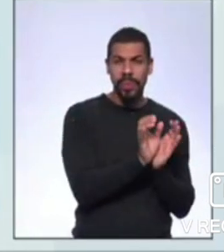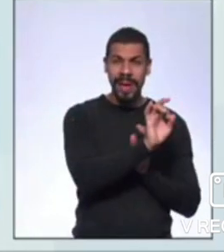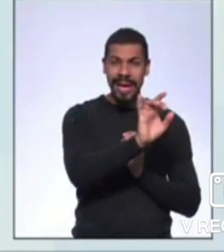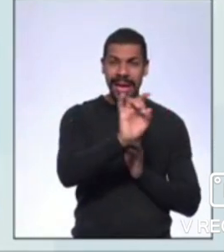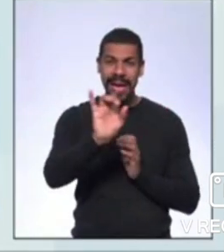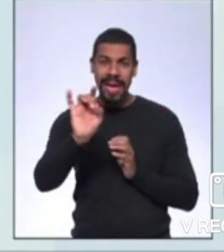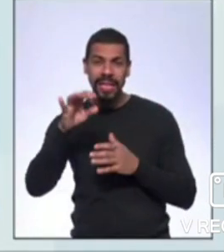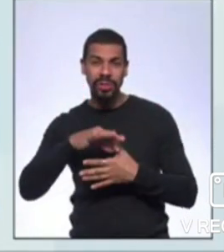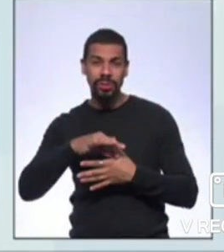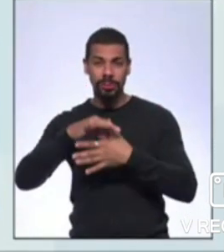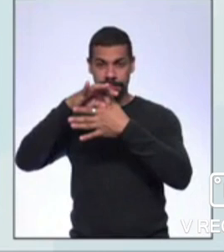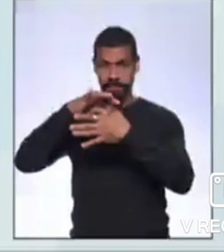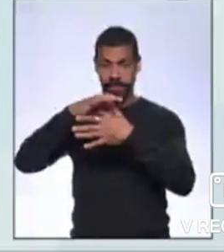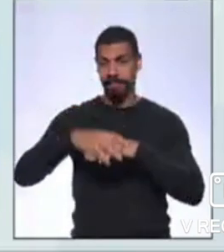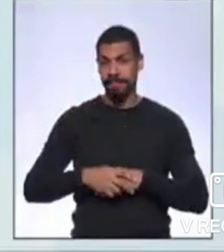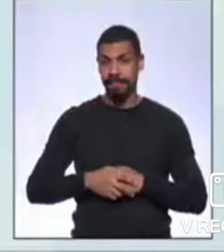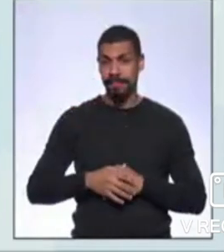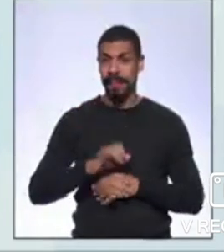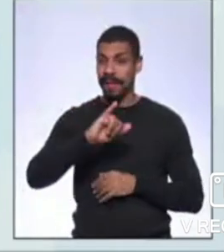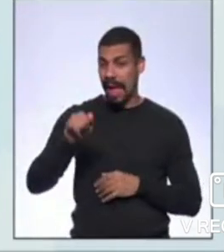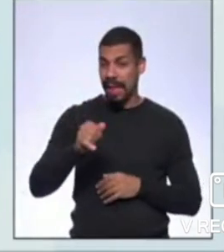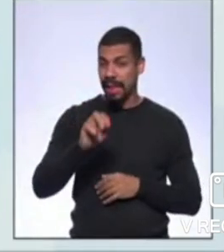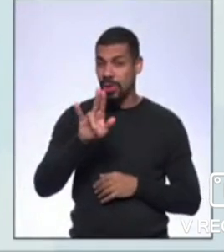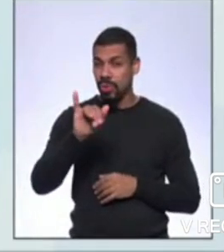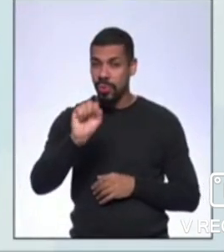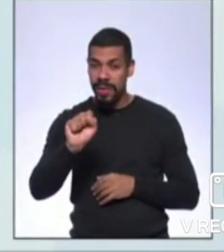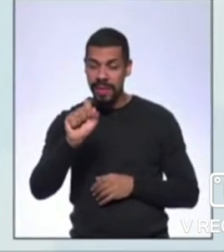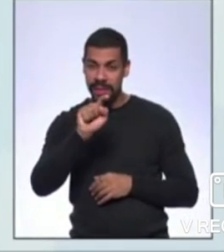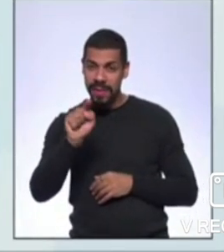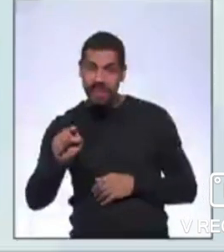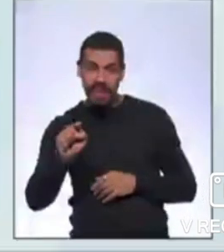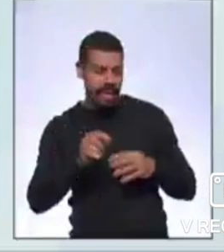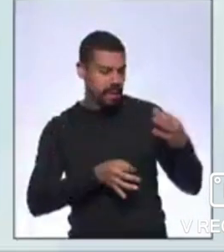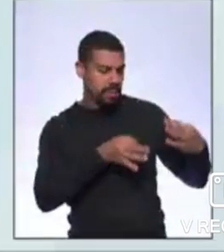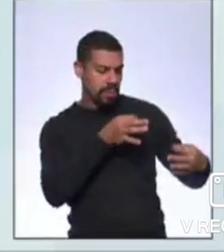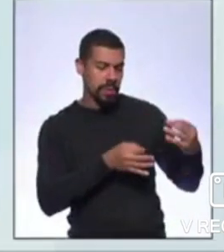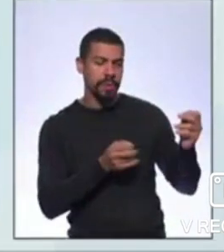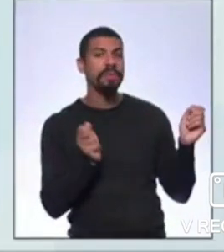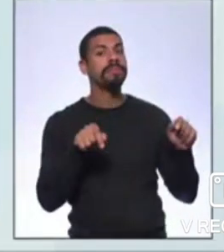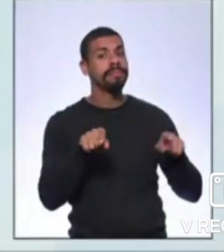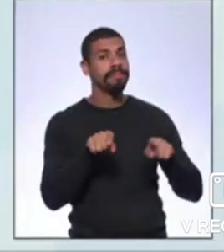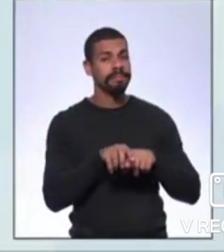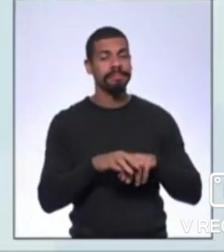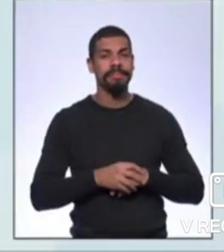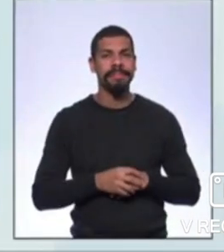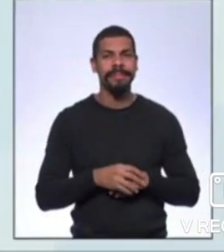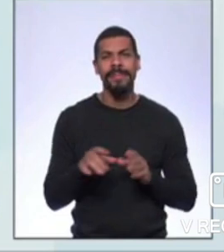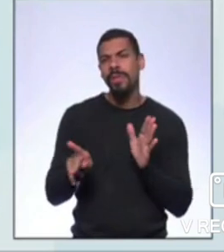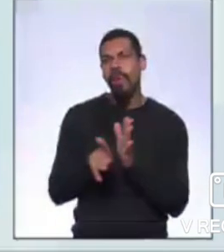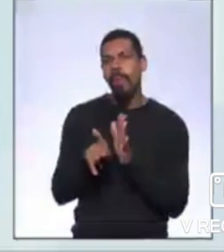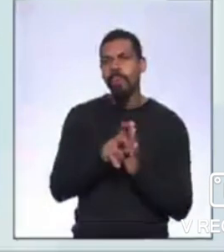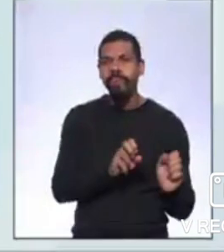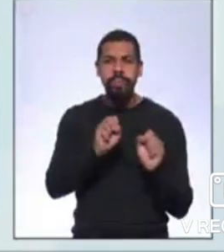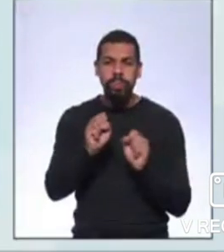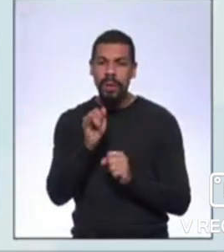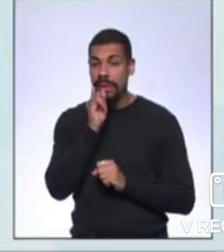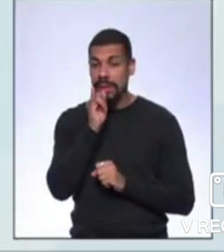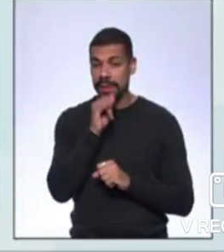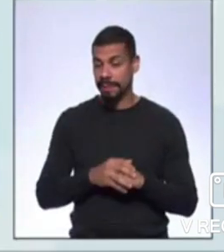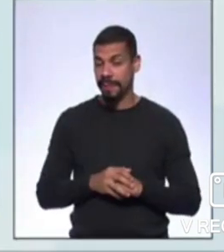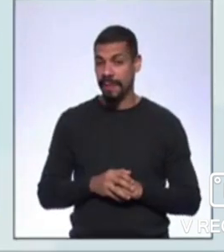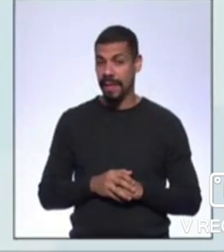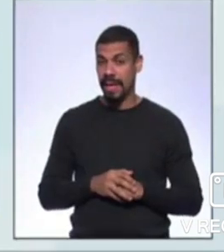que eram os juízes. Cada juiz tinha poder político e militar sobre a sua tribo. Então, é mais do que